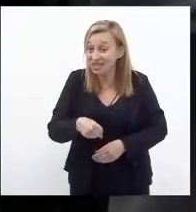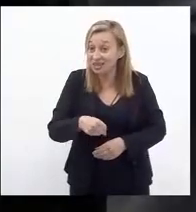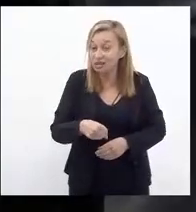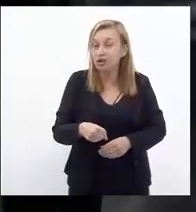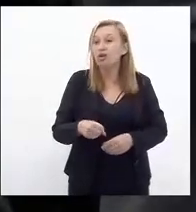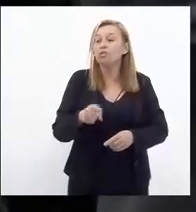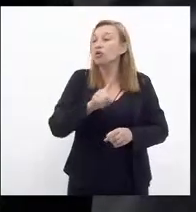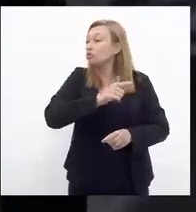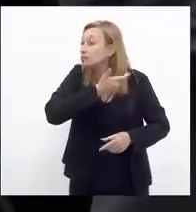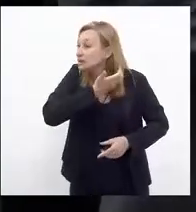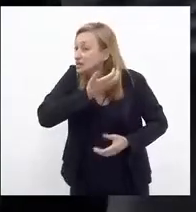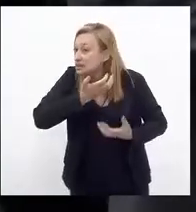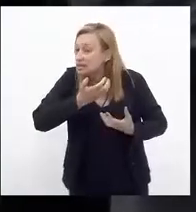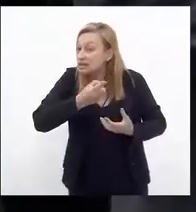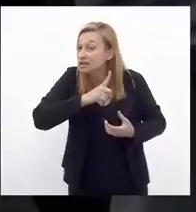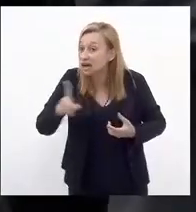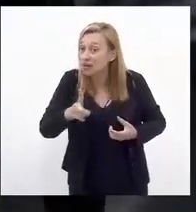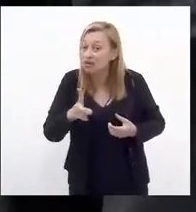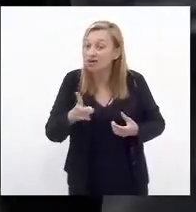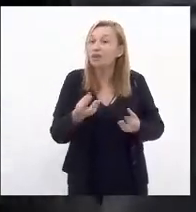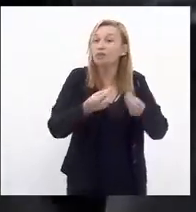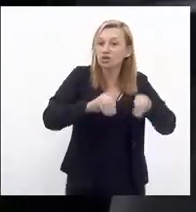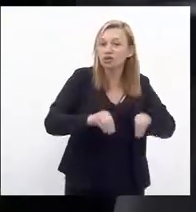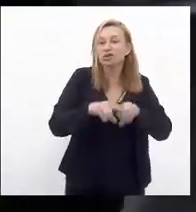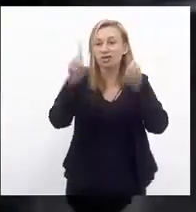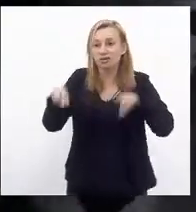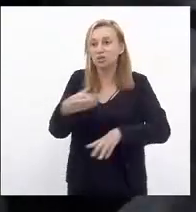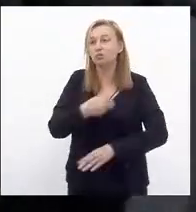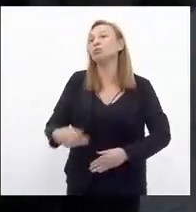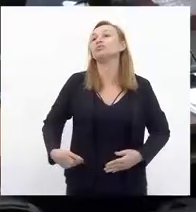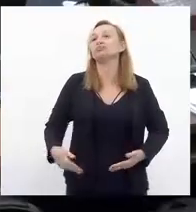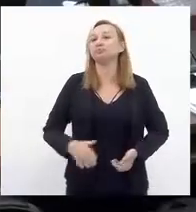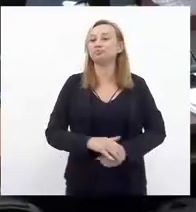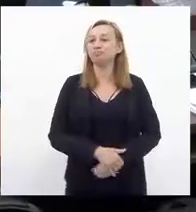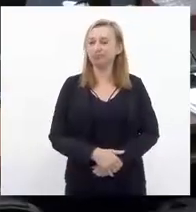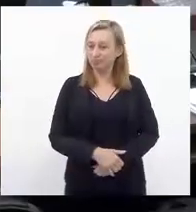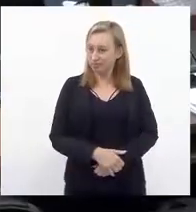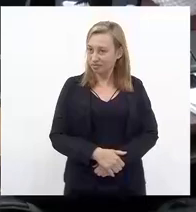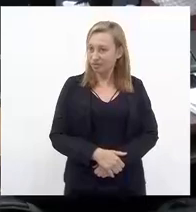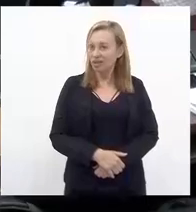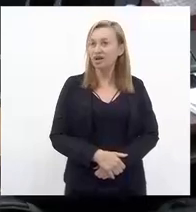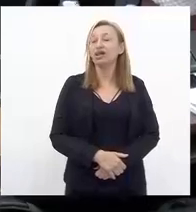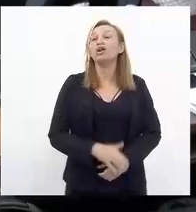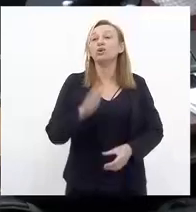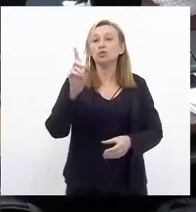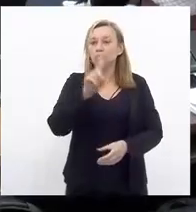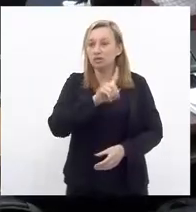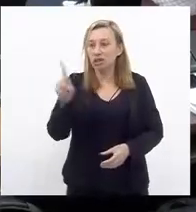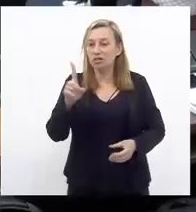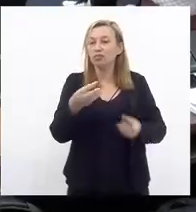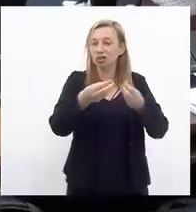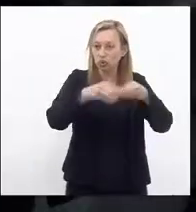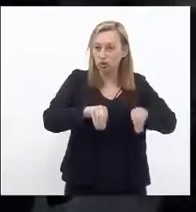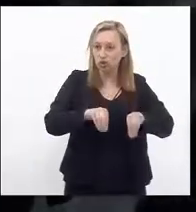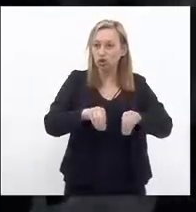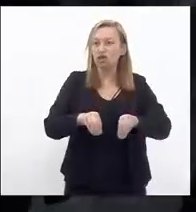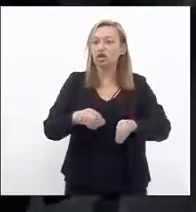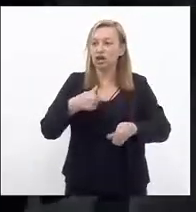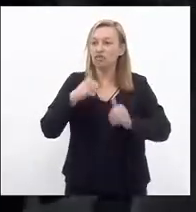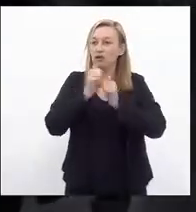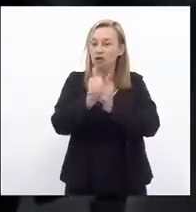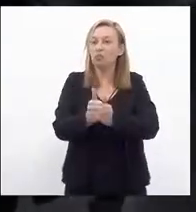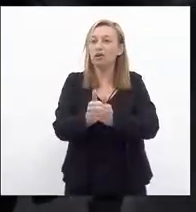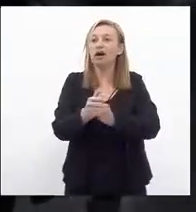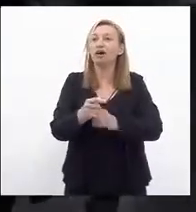porque eu não vai prejudicar sem servidora não vai prejudicar eu vou